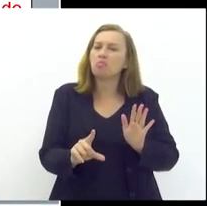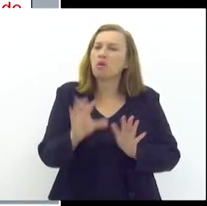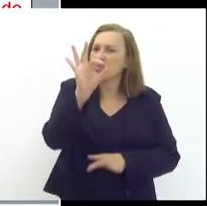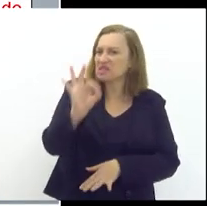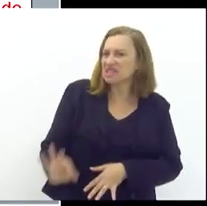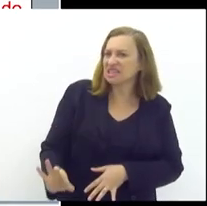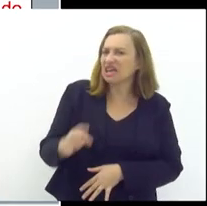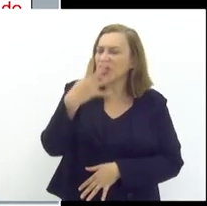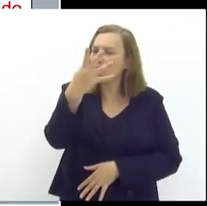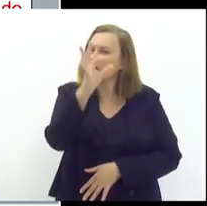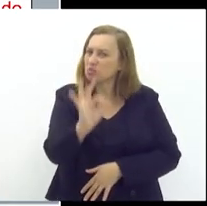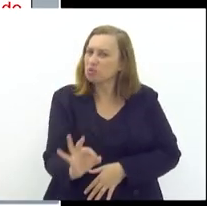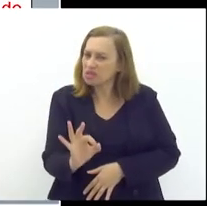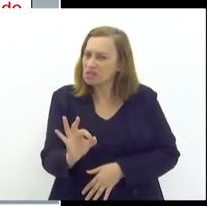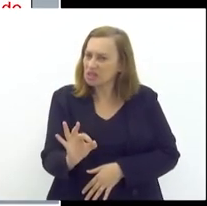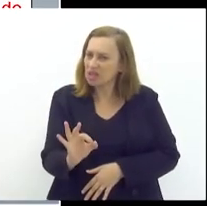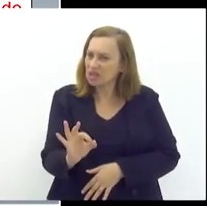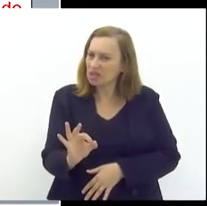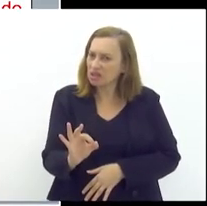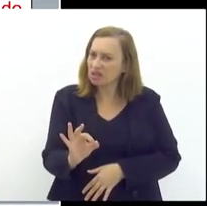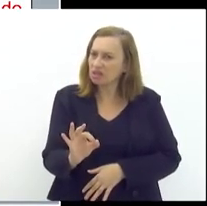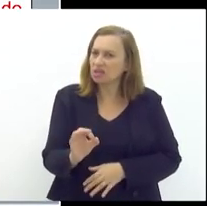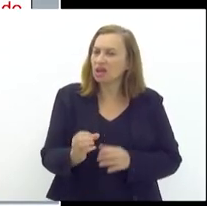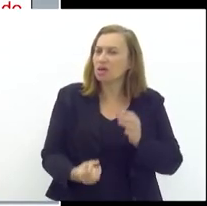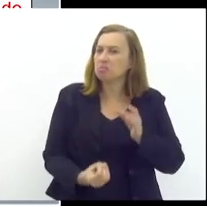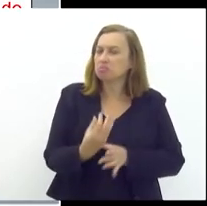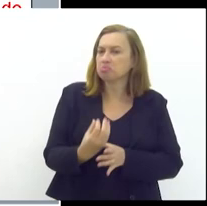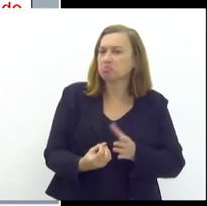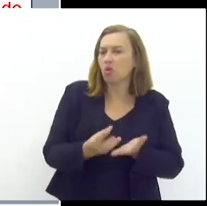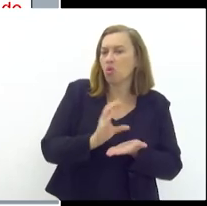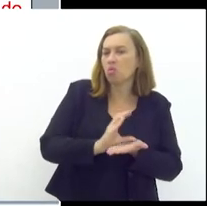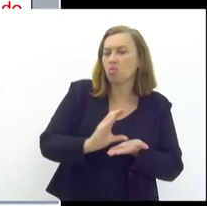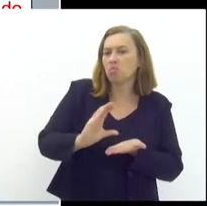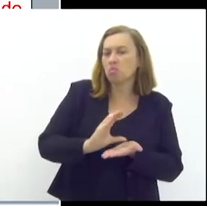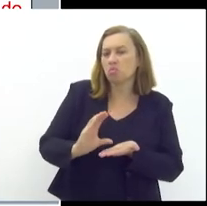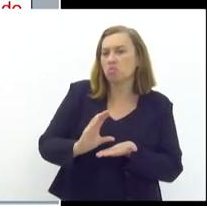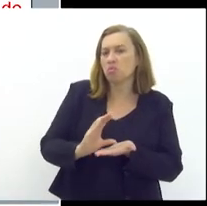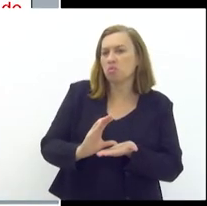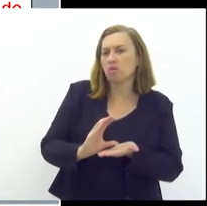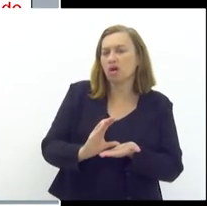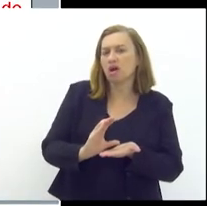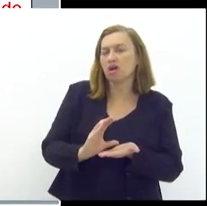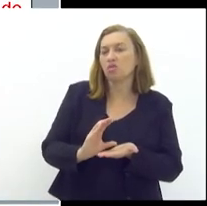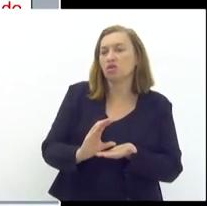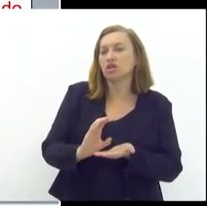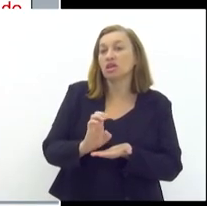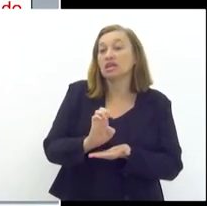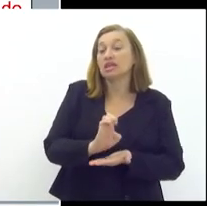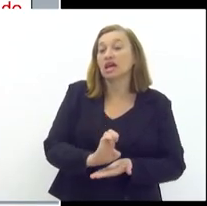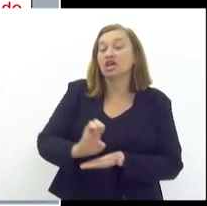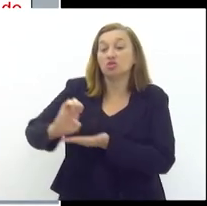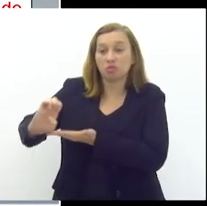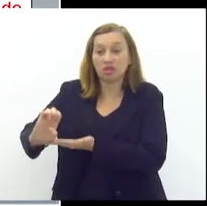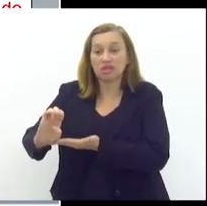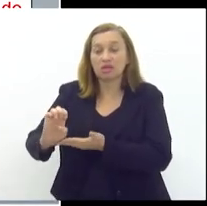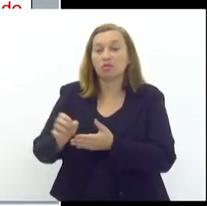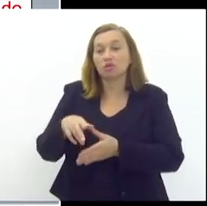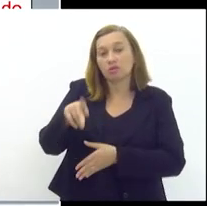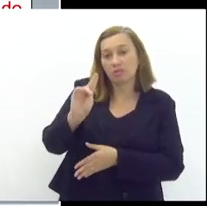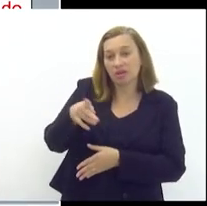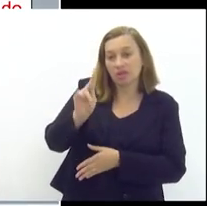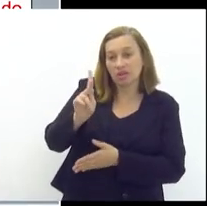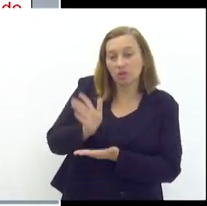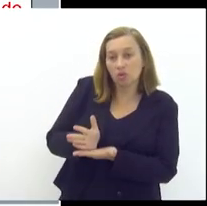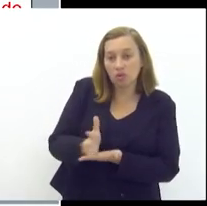em cima das portas de petróleo e fatura o 7 bilhões e meio por ano para o estado do Rio de Janeiro seus municípios